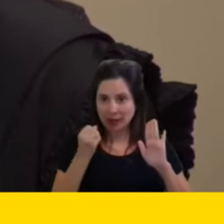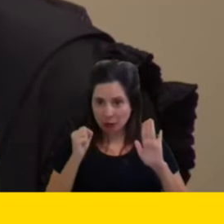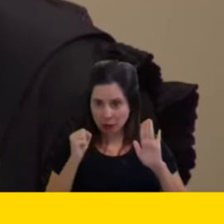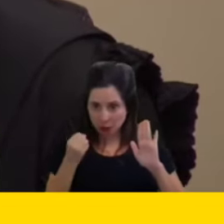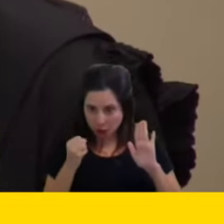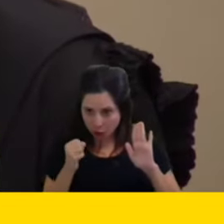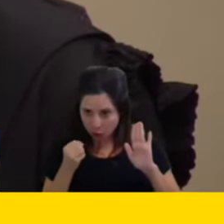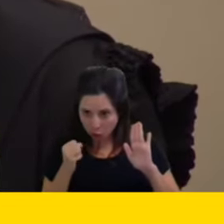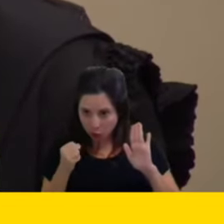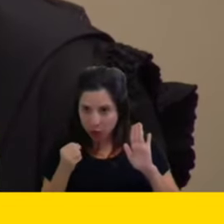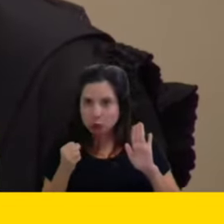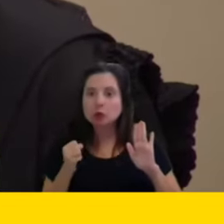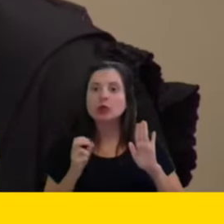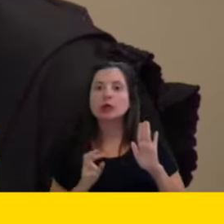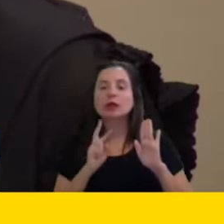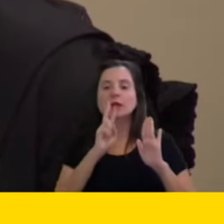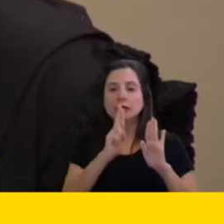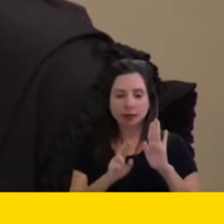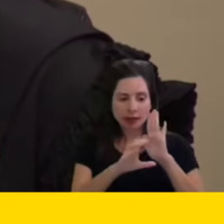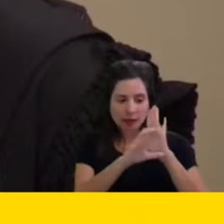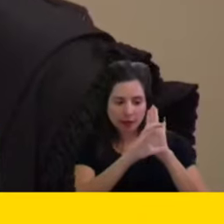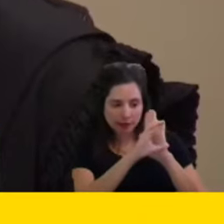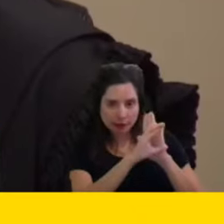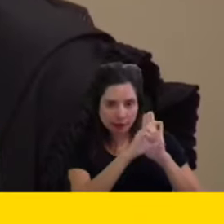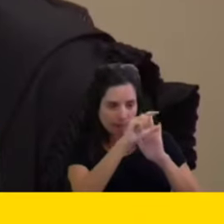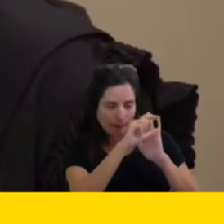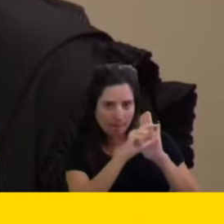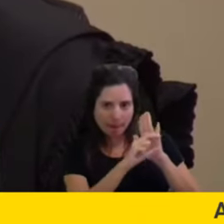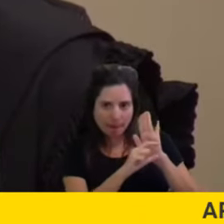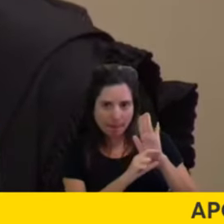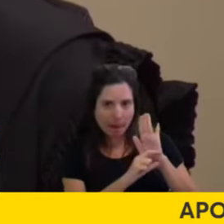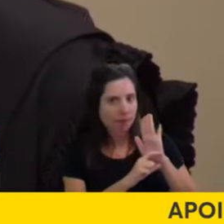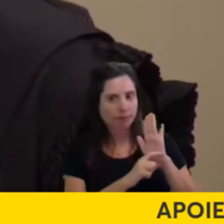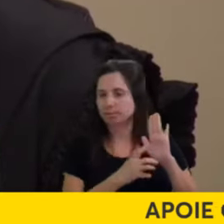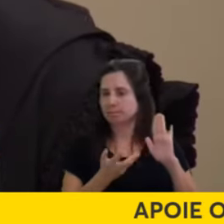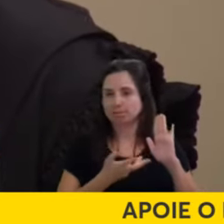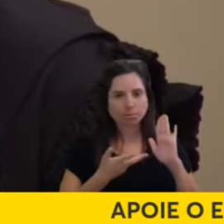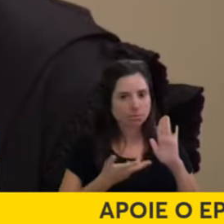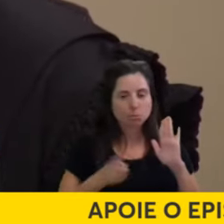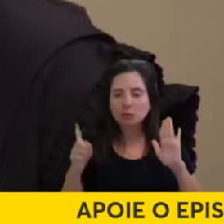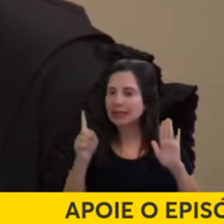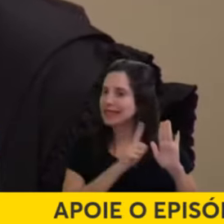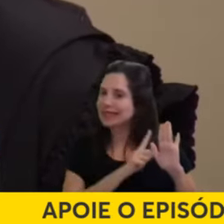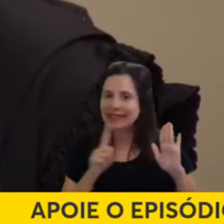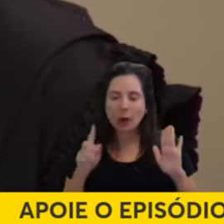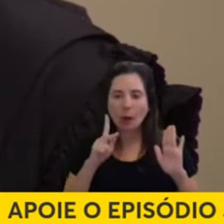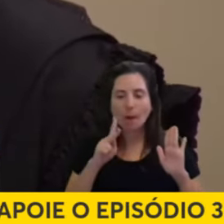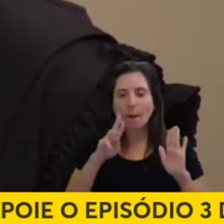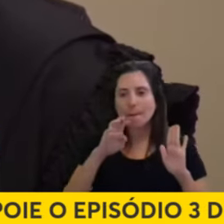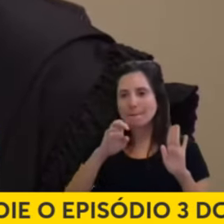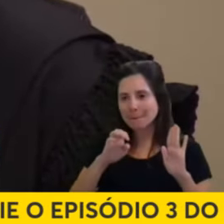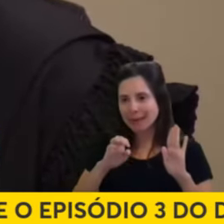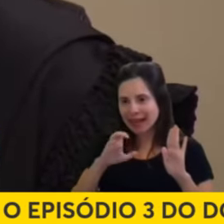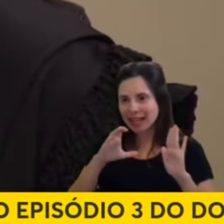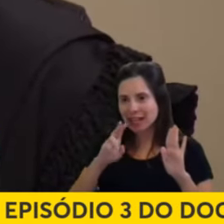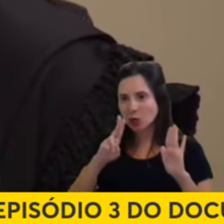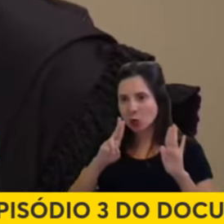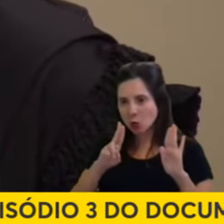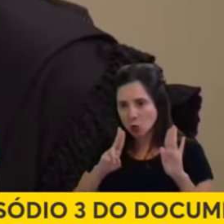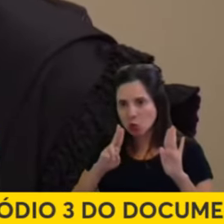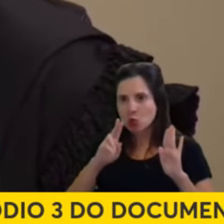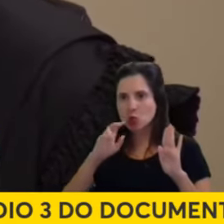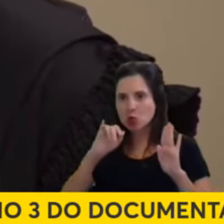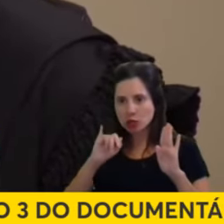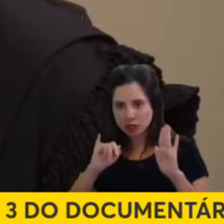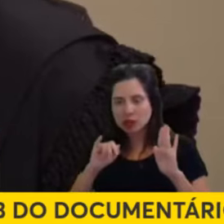curso da representação de que trata este Capítulo não são recorríveis de imediato não precluem e deverão ser novamente analisadas pela juíza ou pelo Juiz